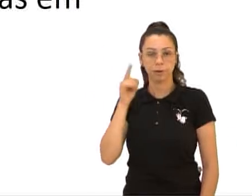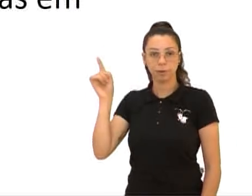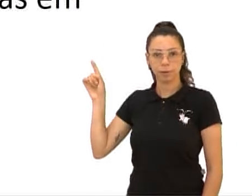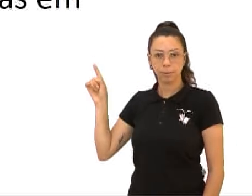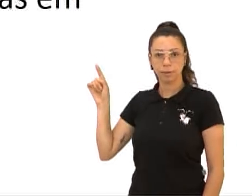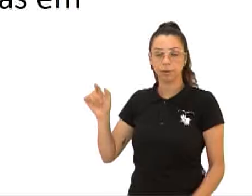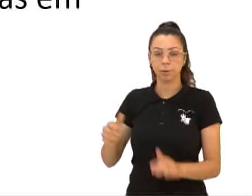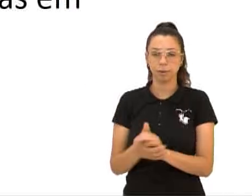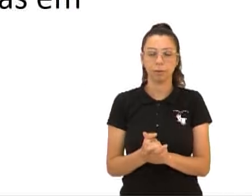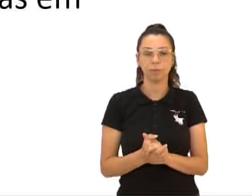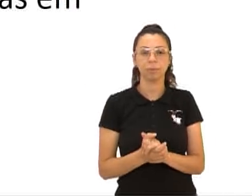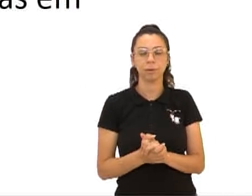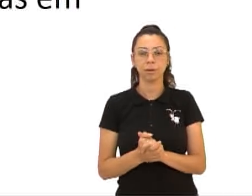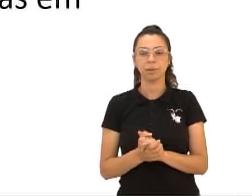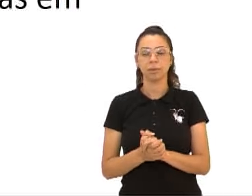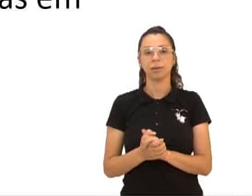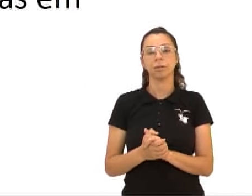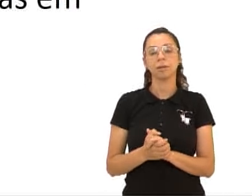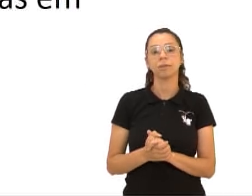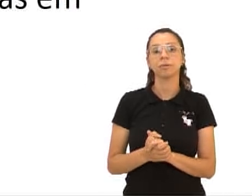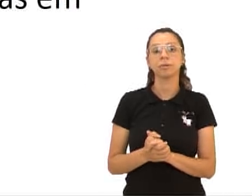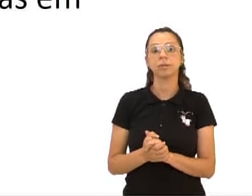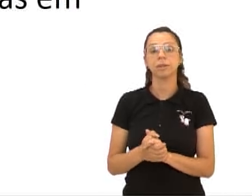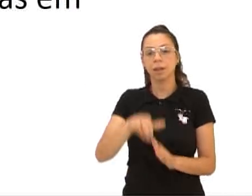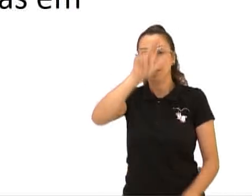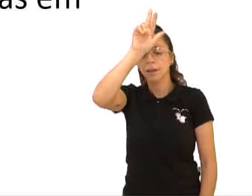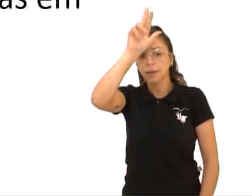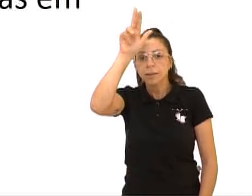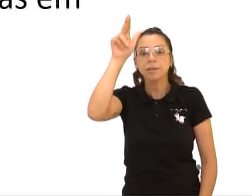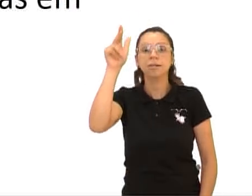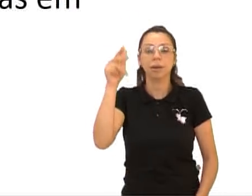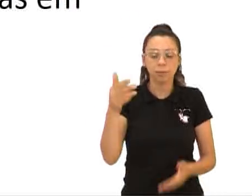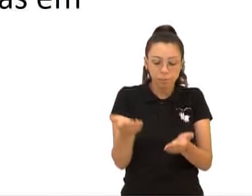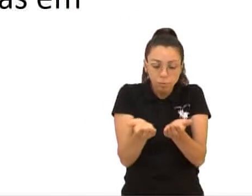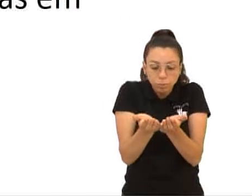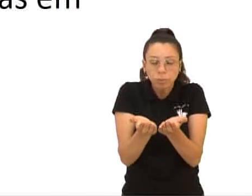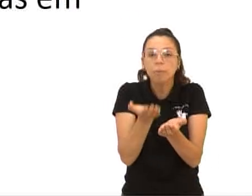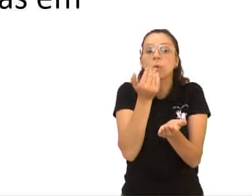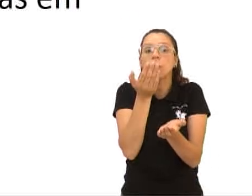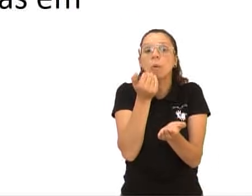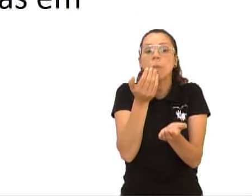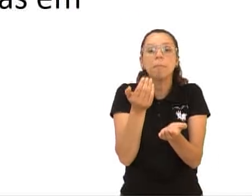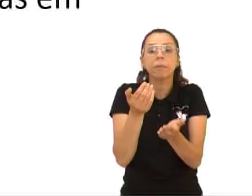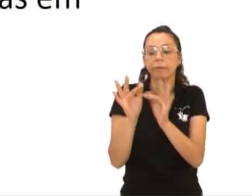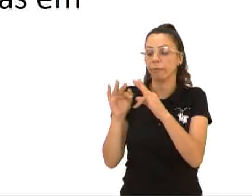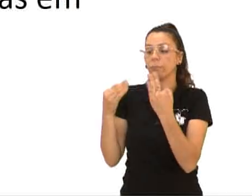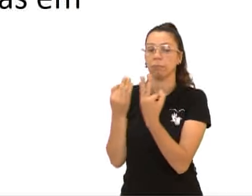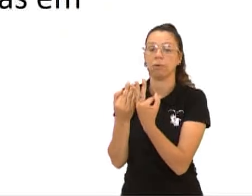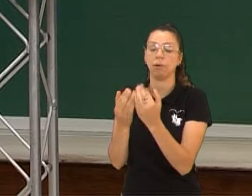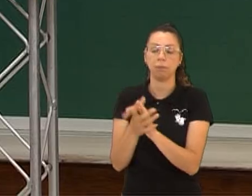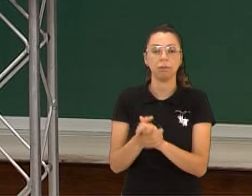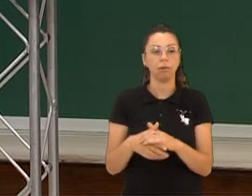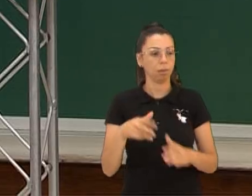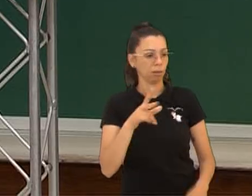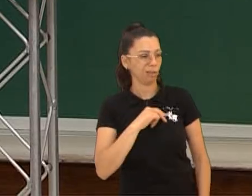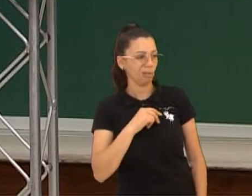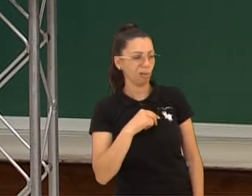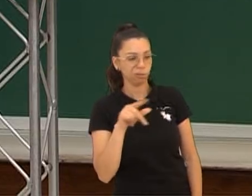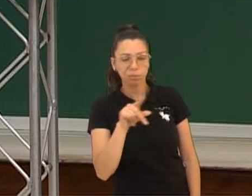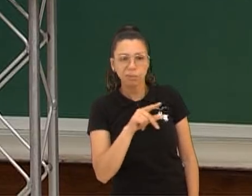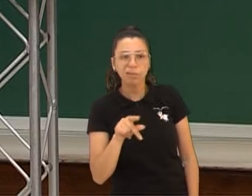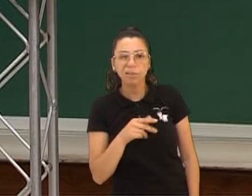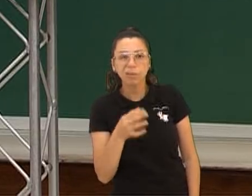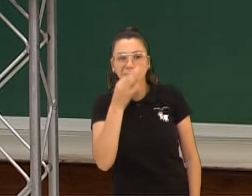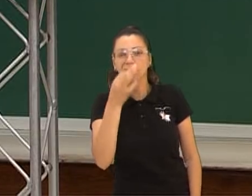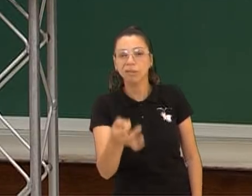em Mazambara, no Zimbábue, para alimentar ali a sua família com os insetos. Eles falam, nossa, professor, que horrível.